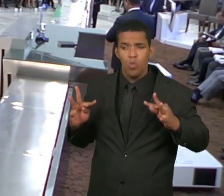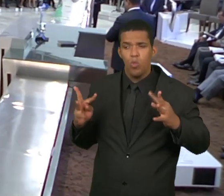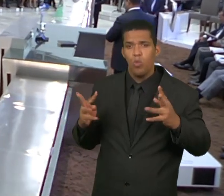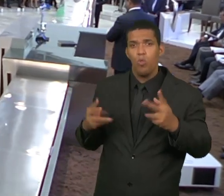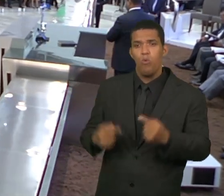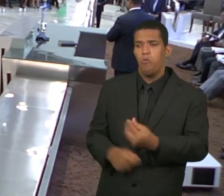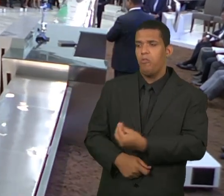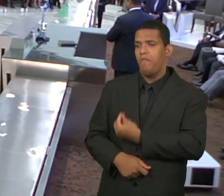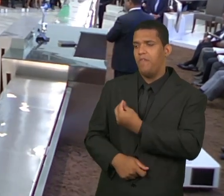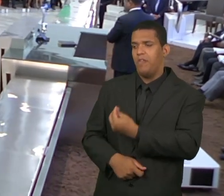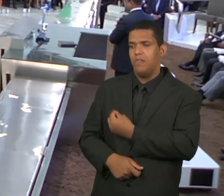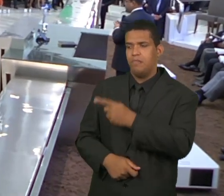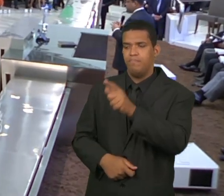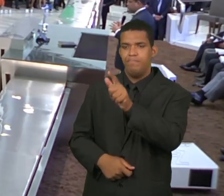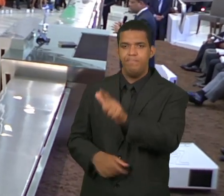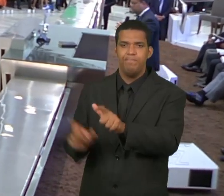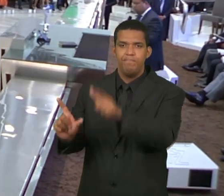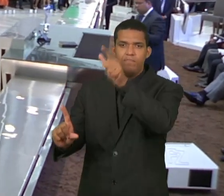Tudo.